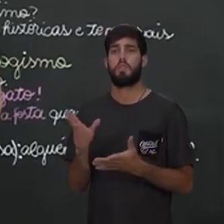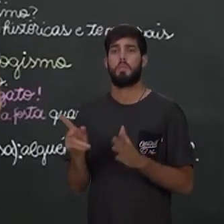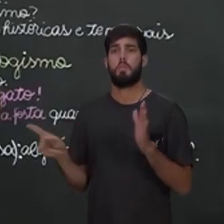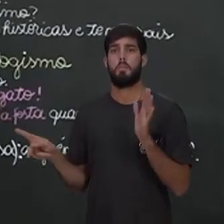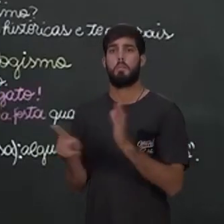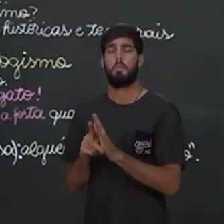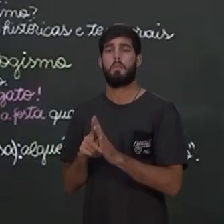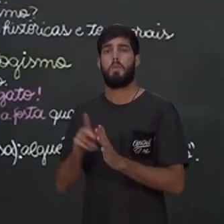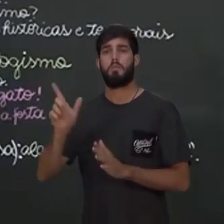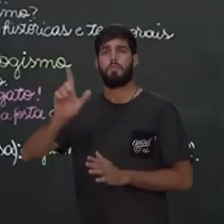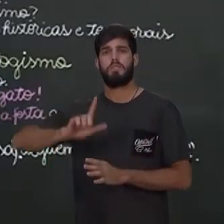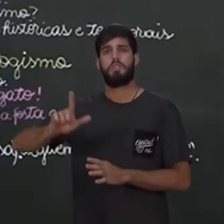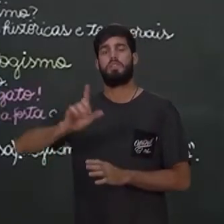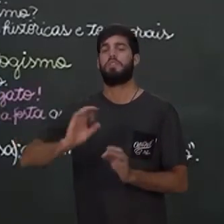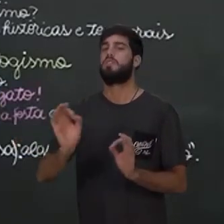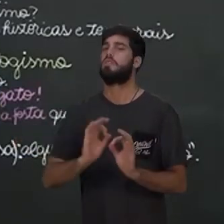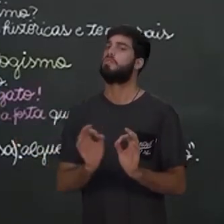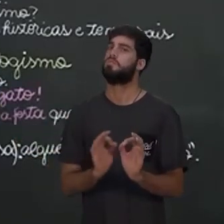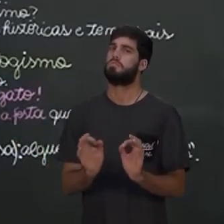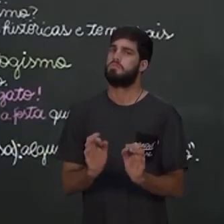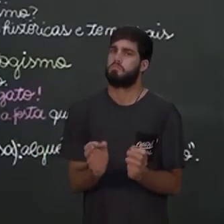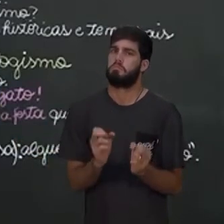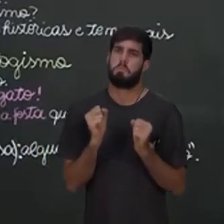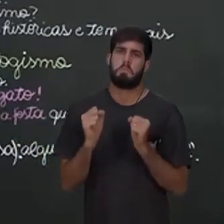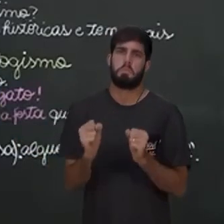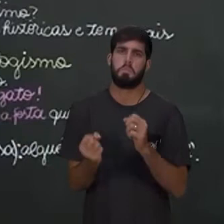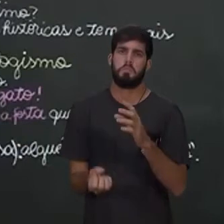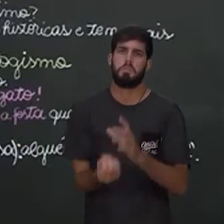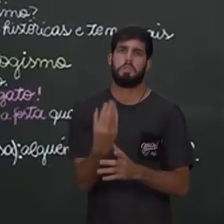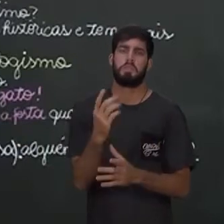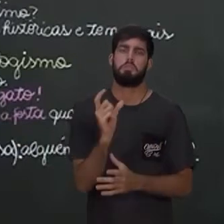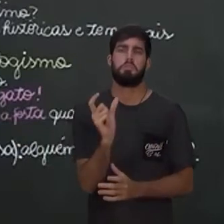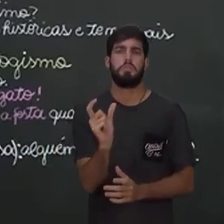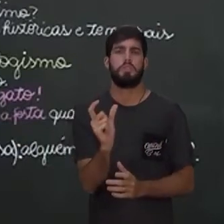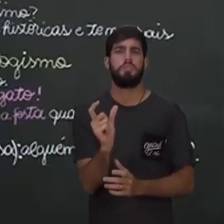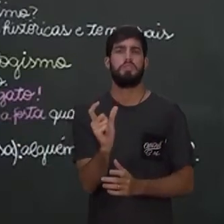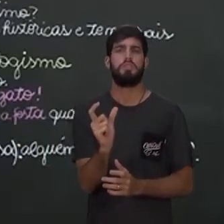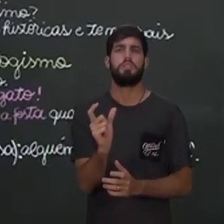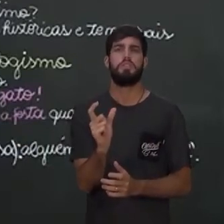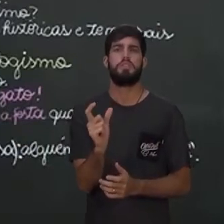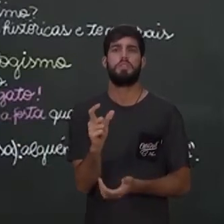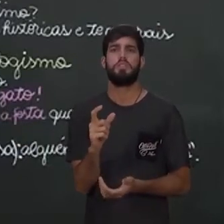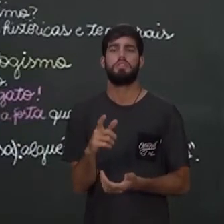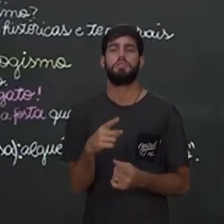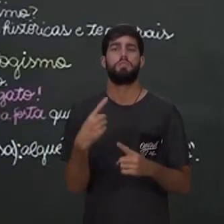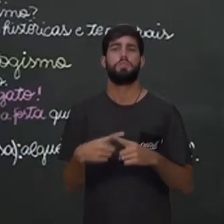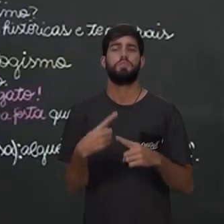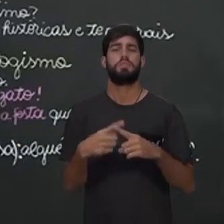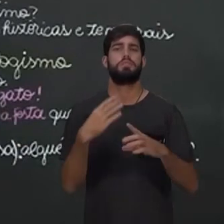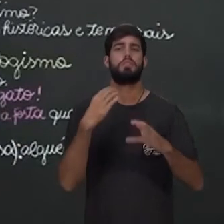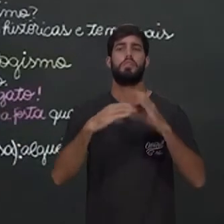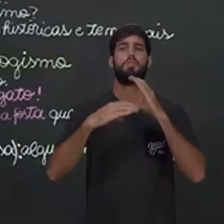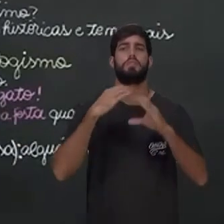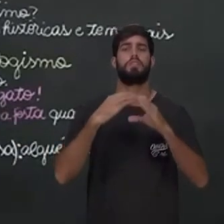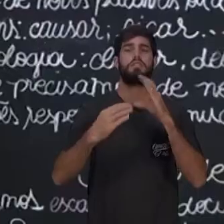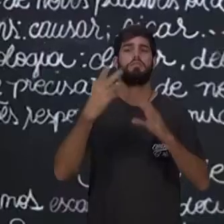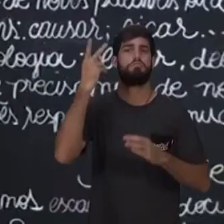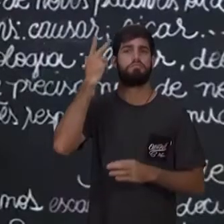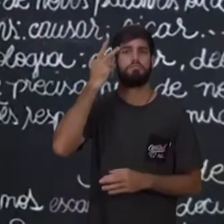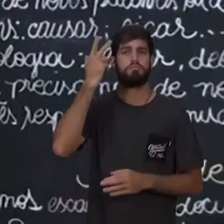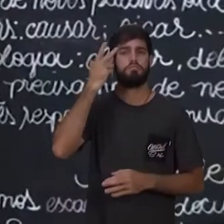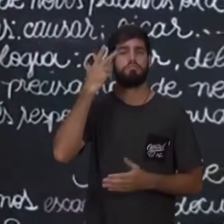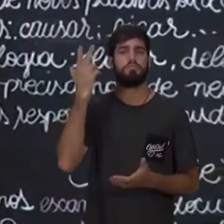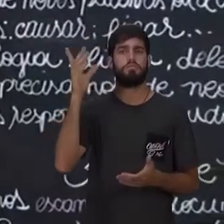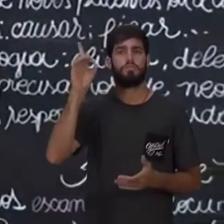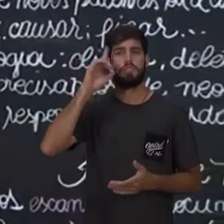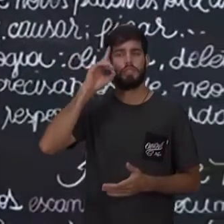circuito literário, dos textos literários. Não, a gente pode criar palavras muitas vezes também por conta da comunicação cotidiana.